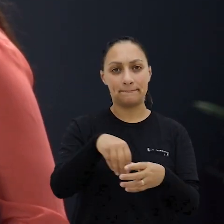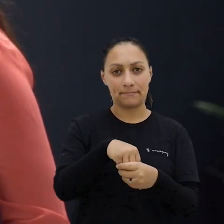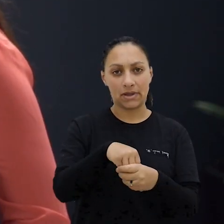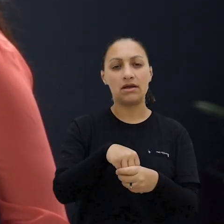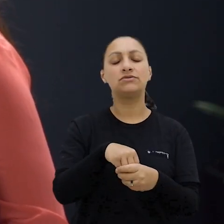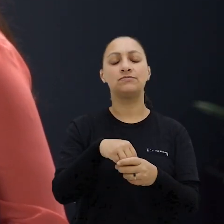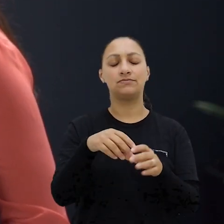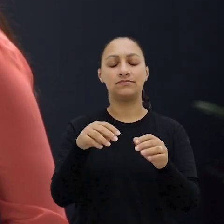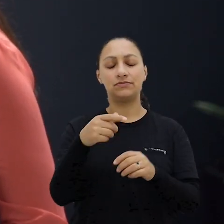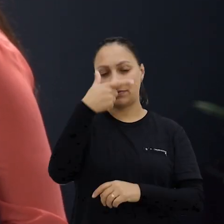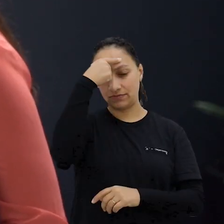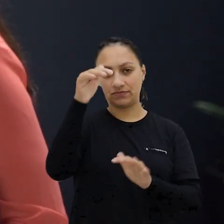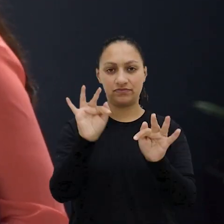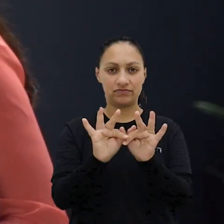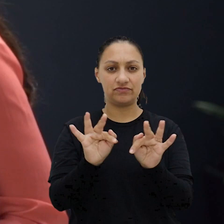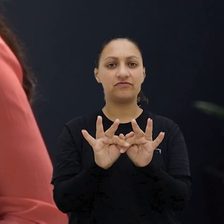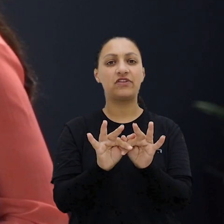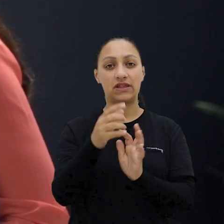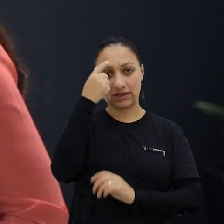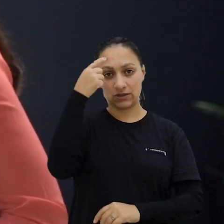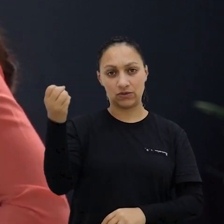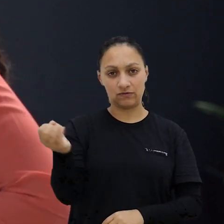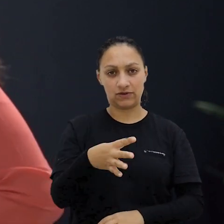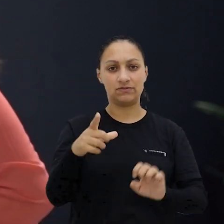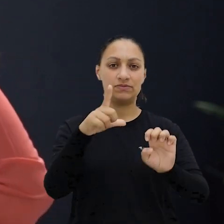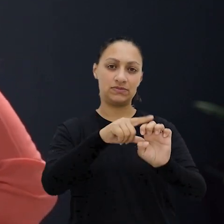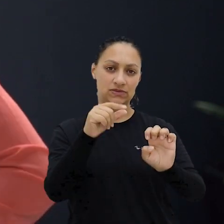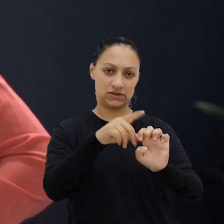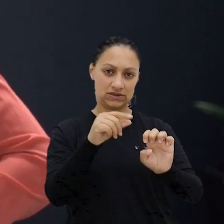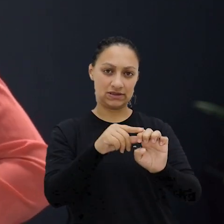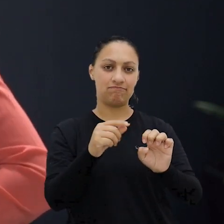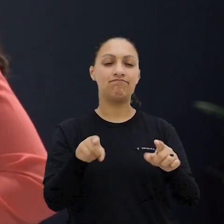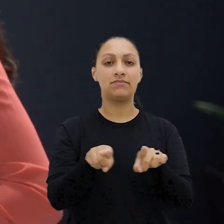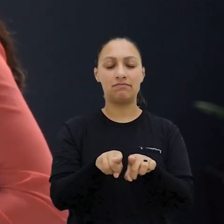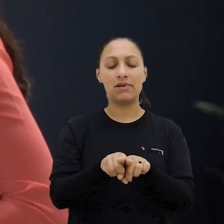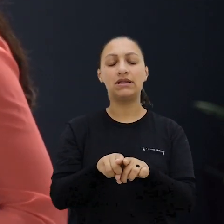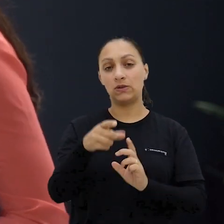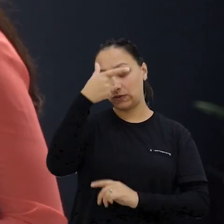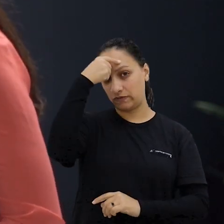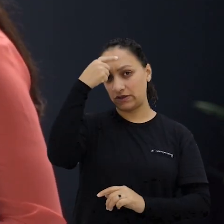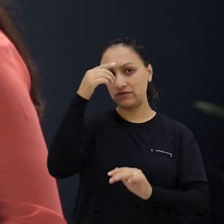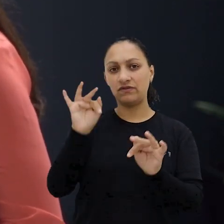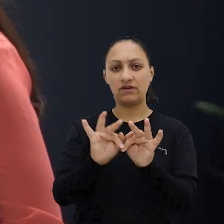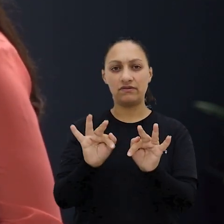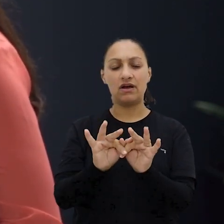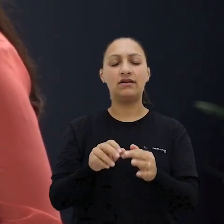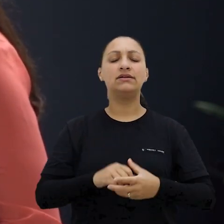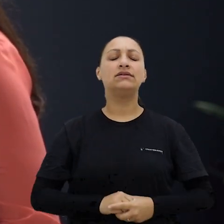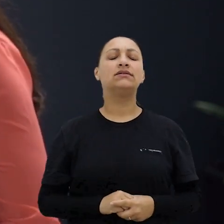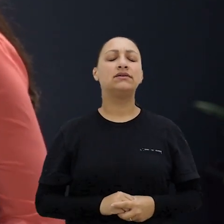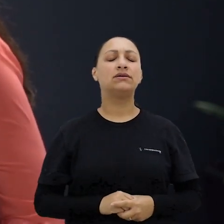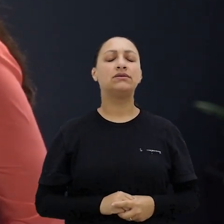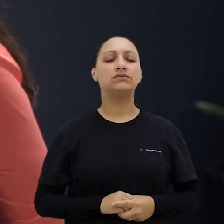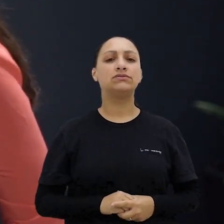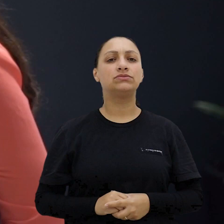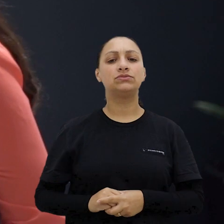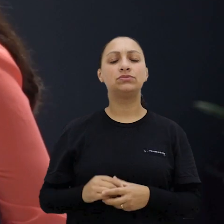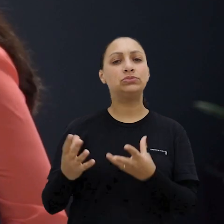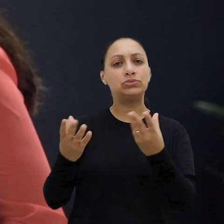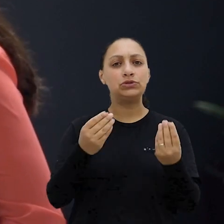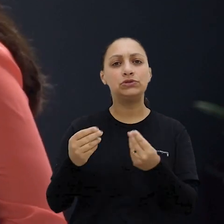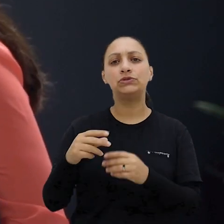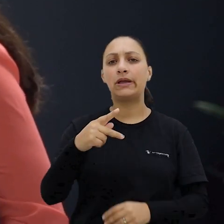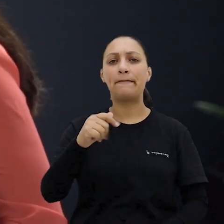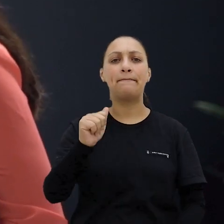Universidade Fevale, é o braço de inovação e de empreendedorismo da Universidade Fevale. A gente, como muitos